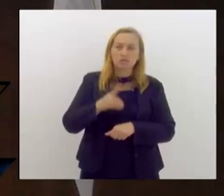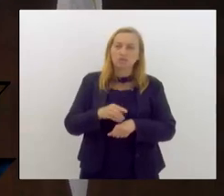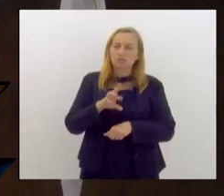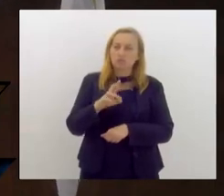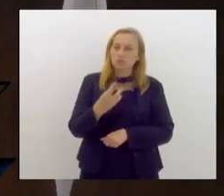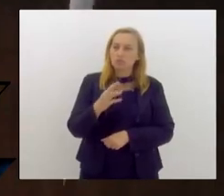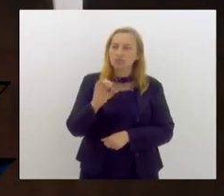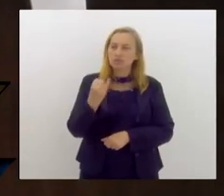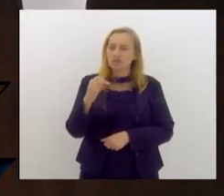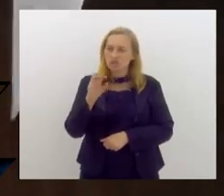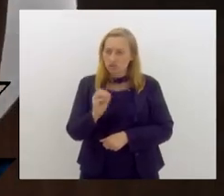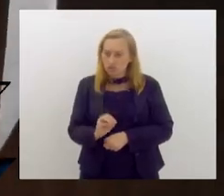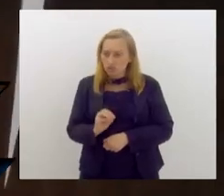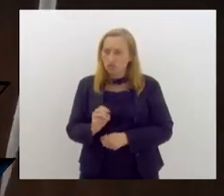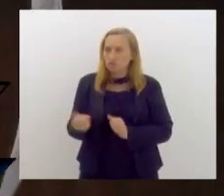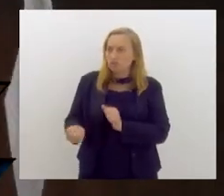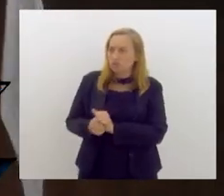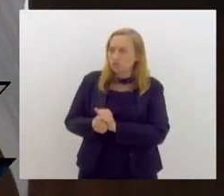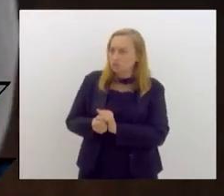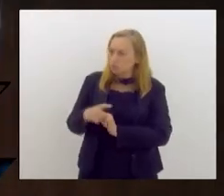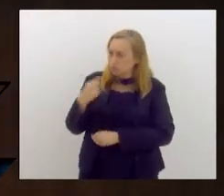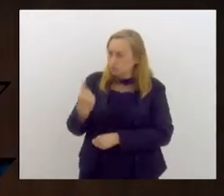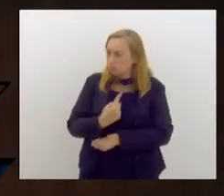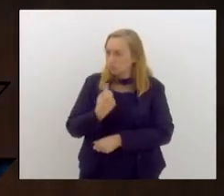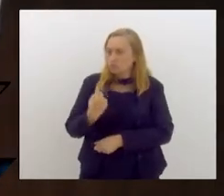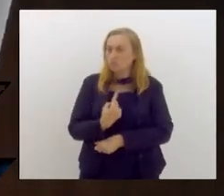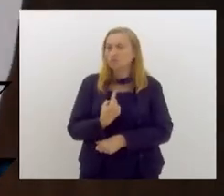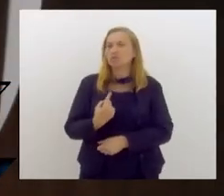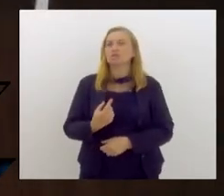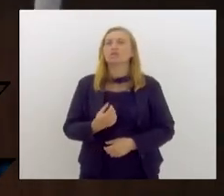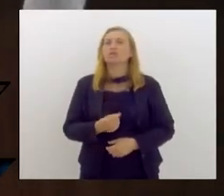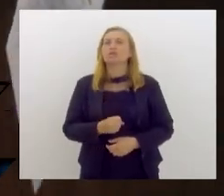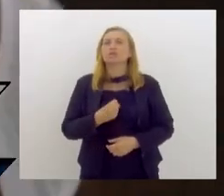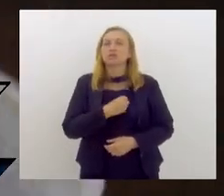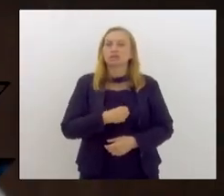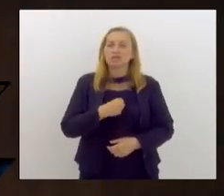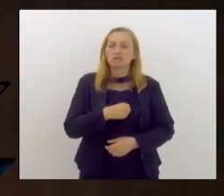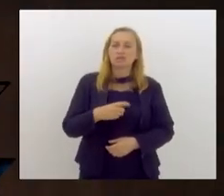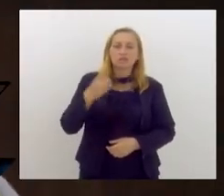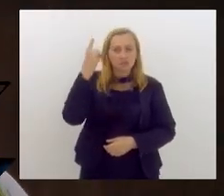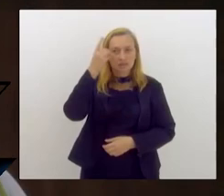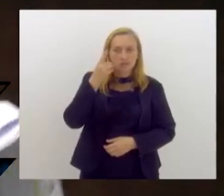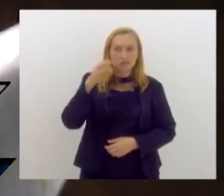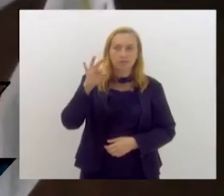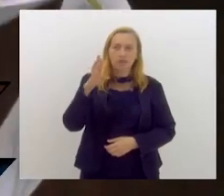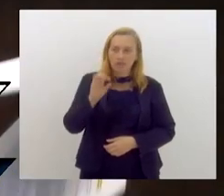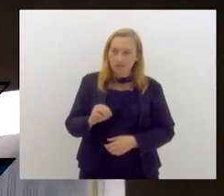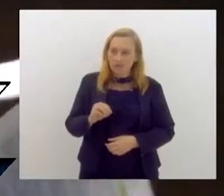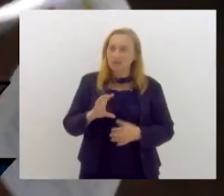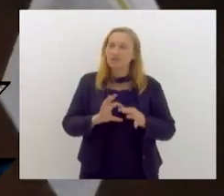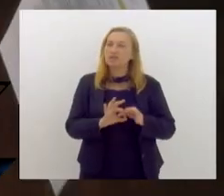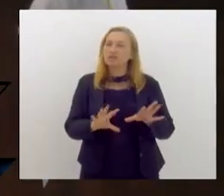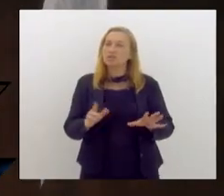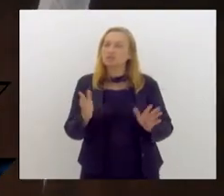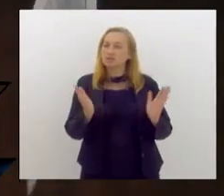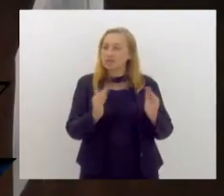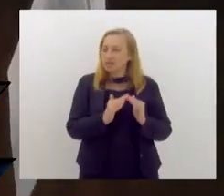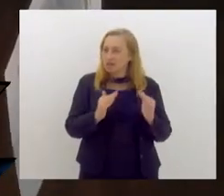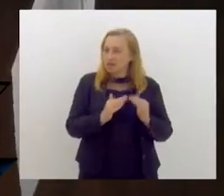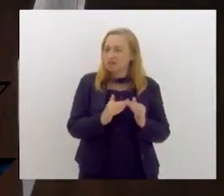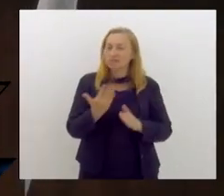Serginho, que permanece conosco, da saudade que o deputado subtenente Bernardo deixou nessa casa,